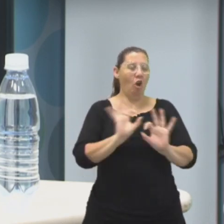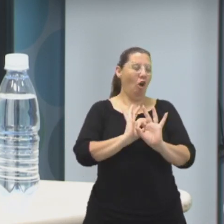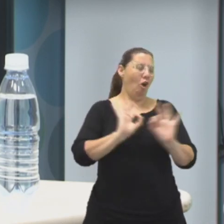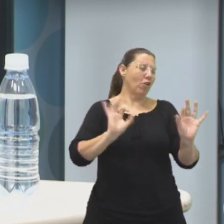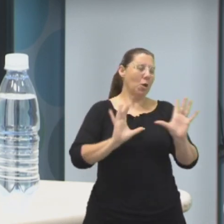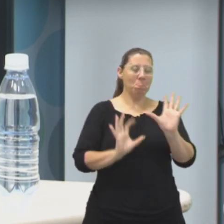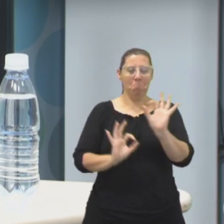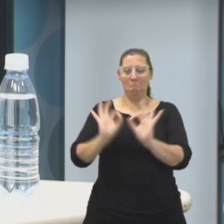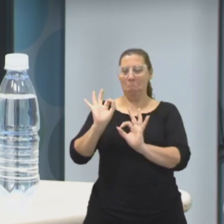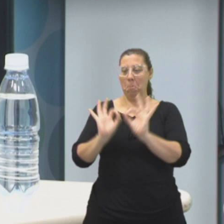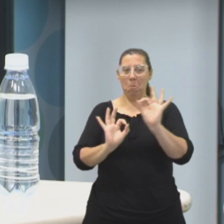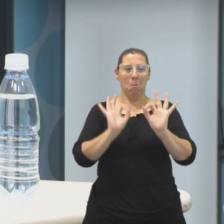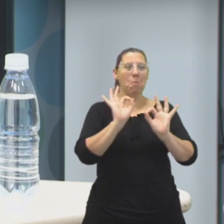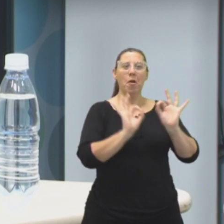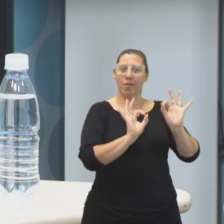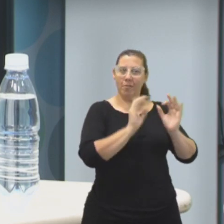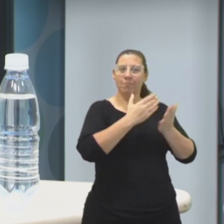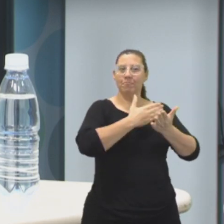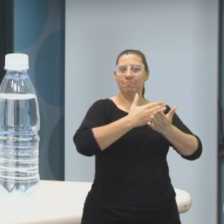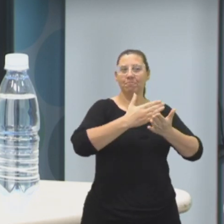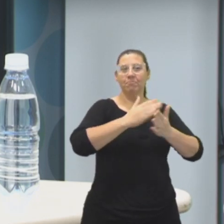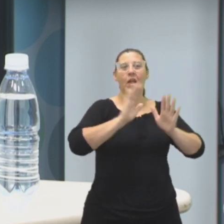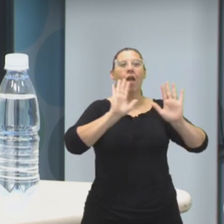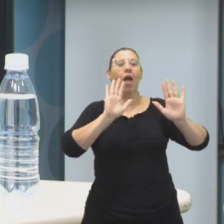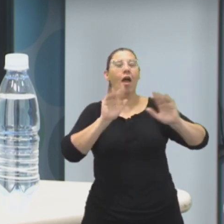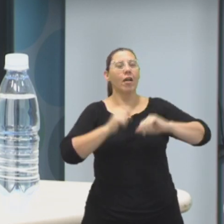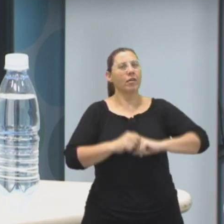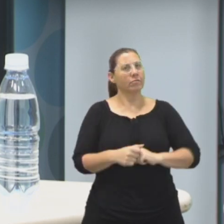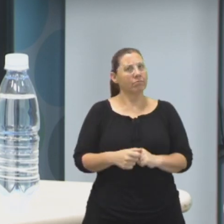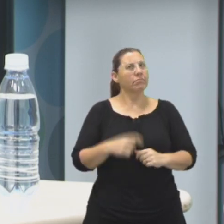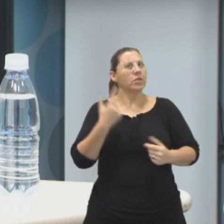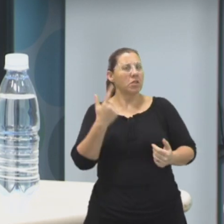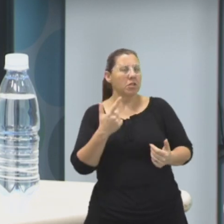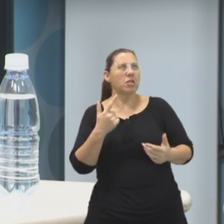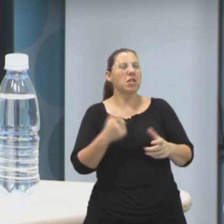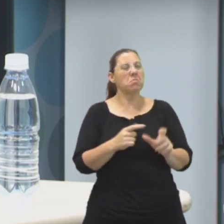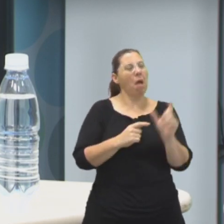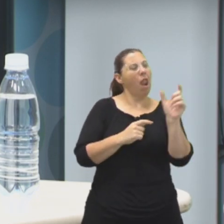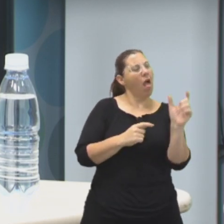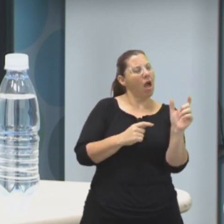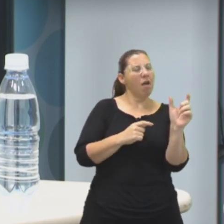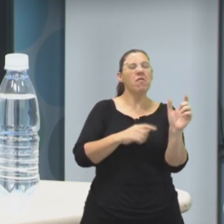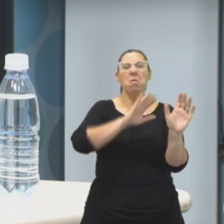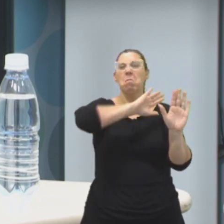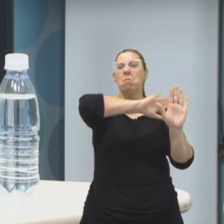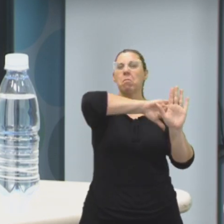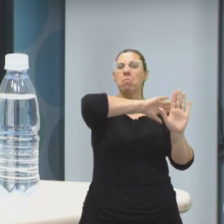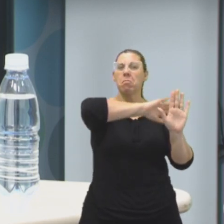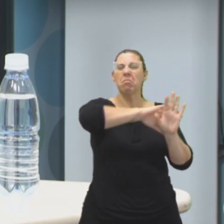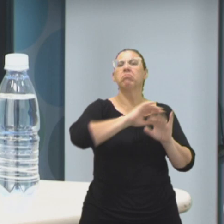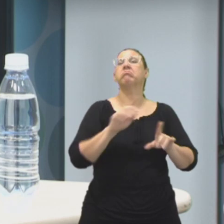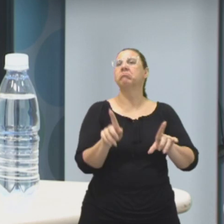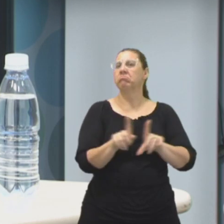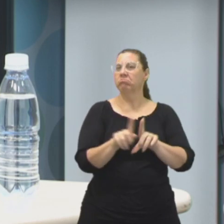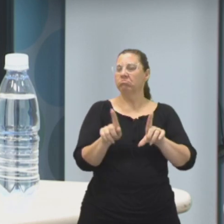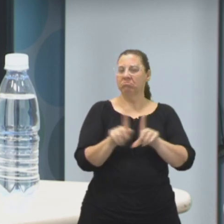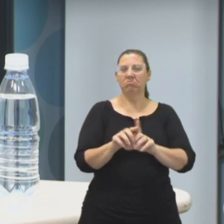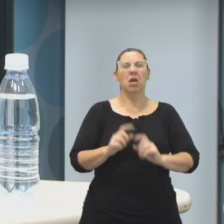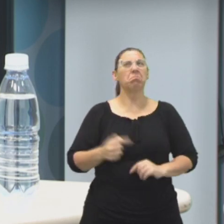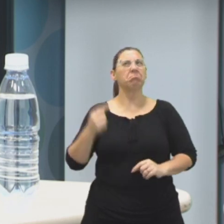produção, a princípio. Achei a questão da subjetividade muito